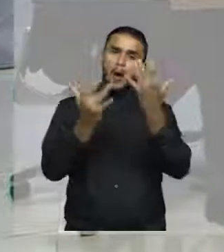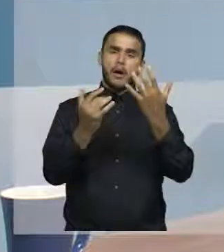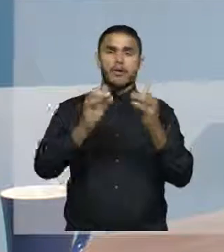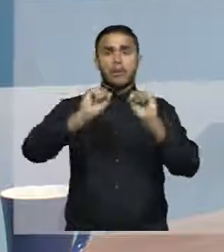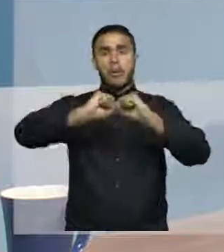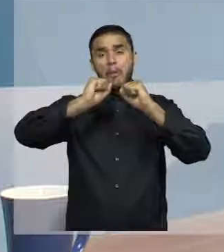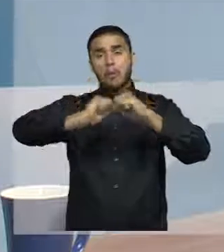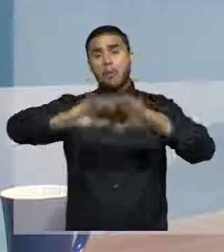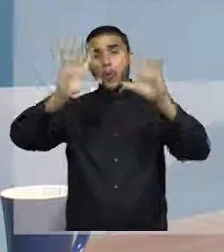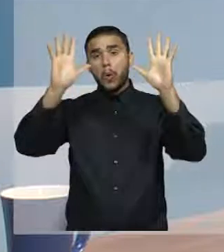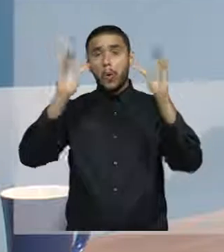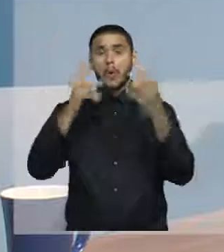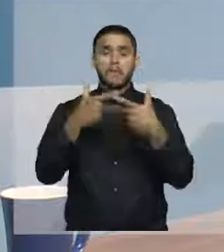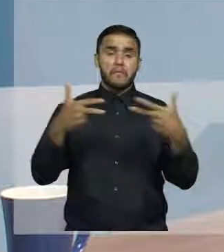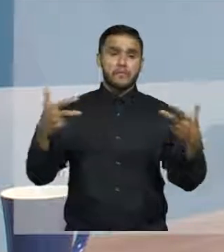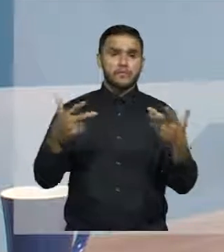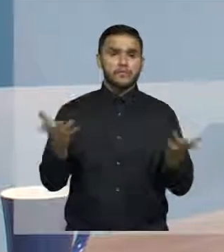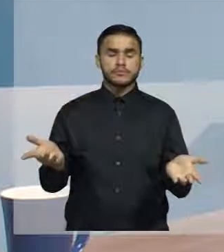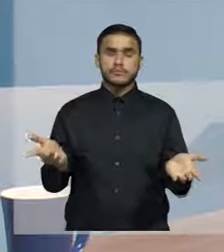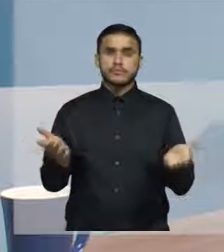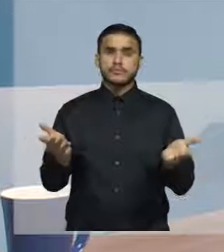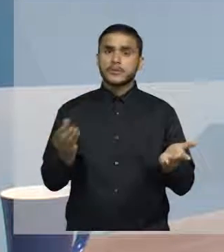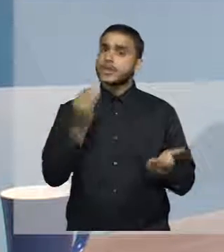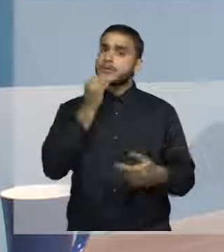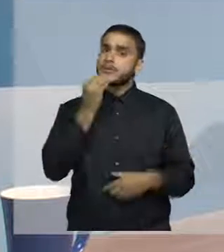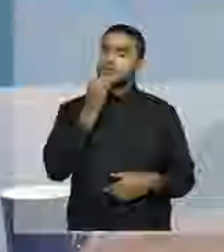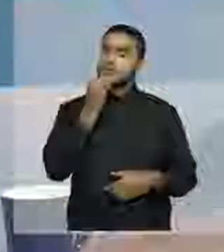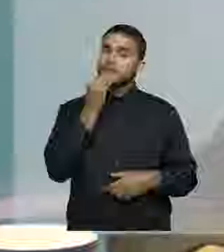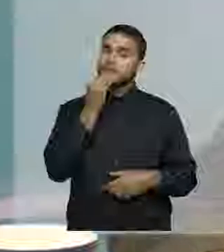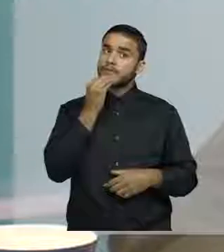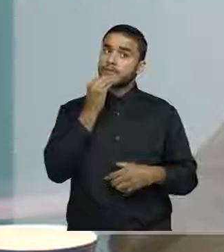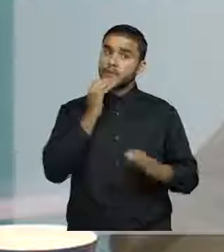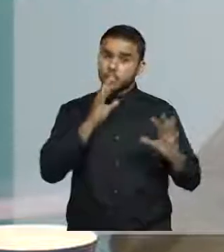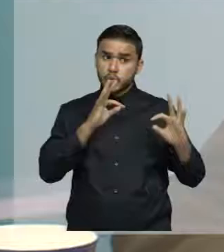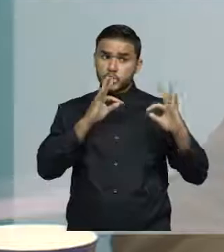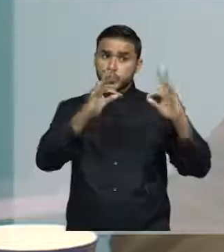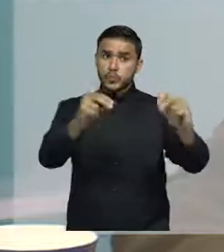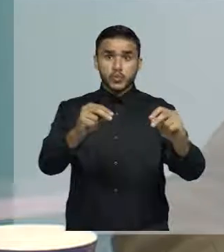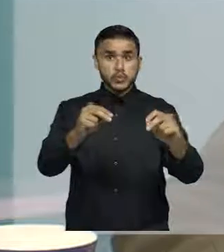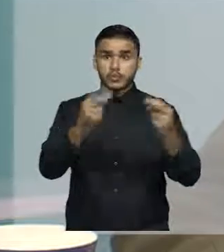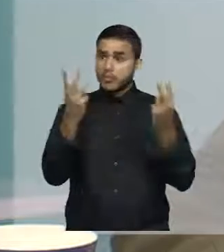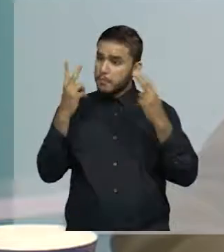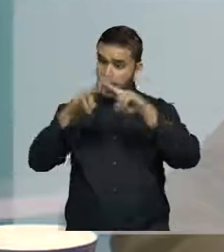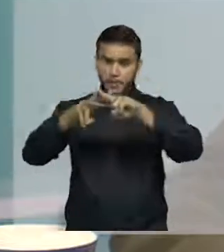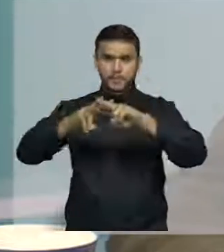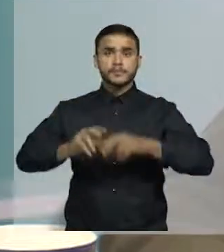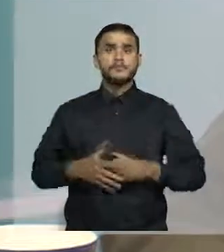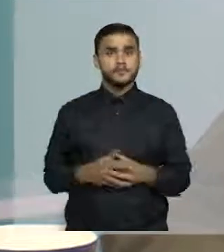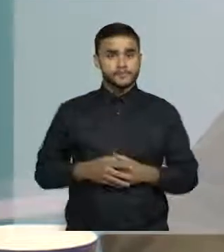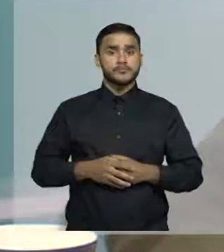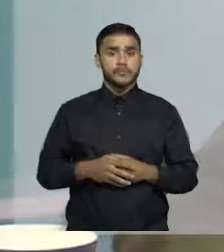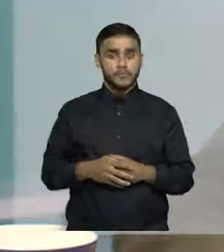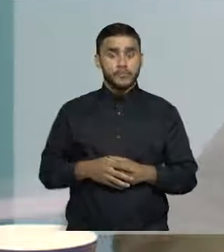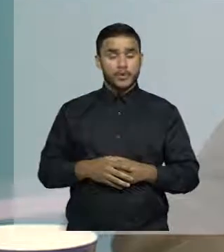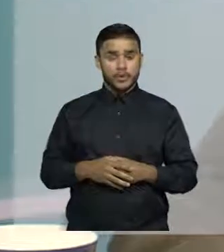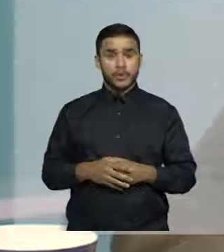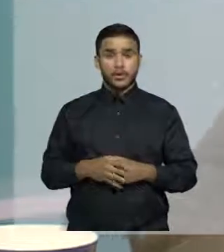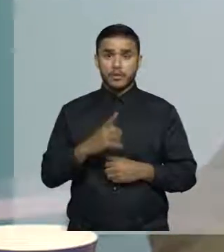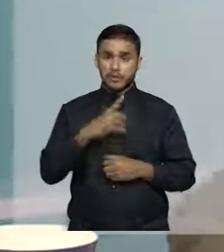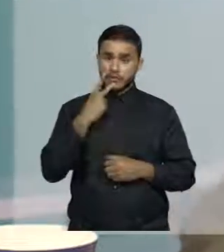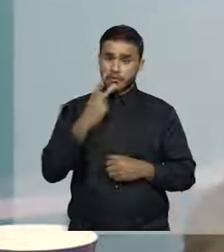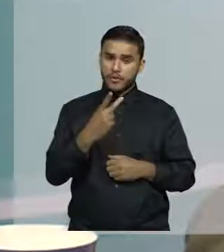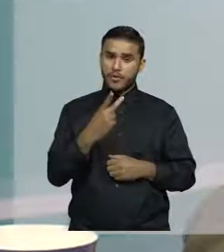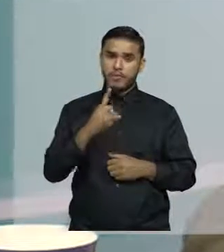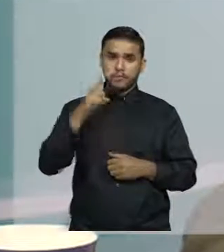porque essas pessoas eram para ficar segregadas. Aliás, na minha teoria do direito penal do sociopata, eles não são